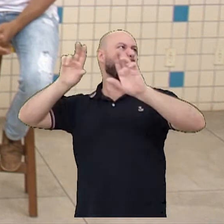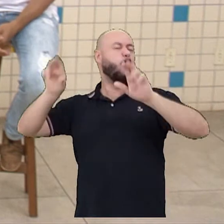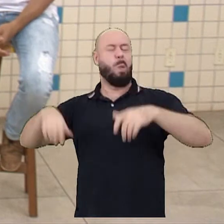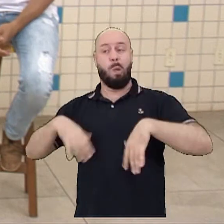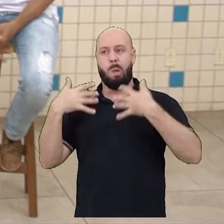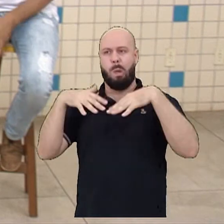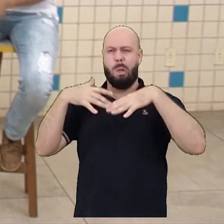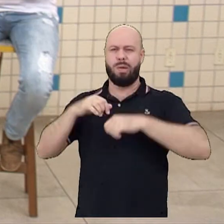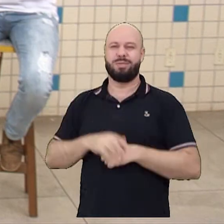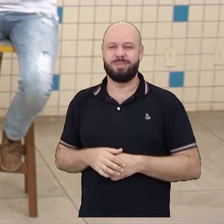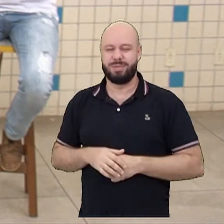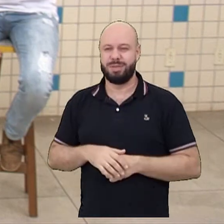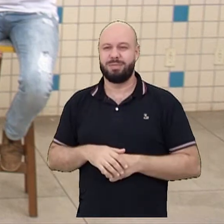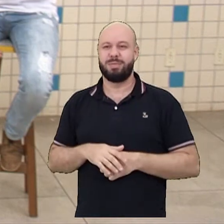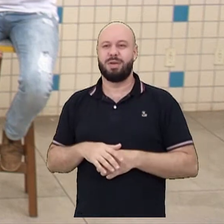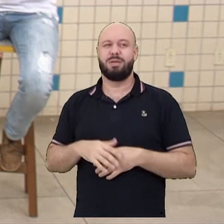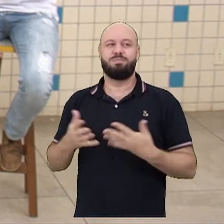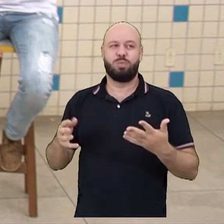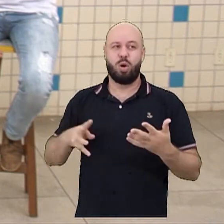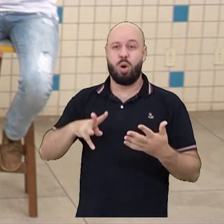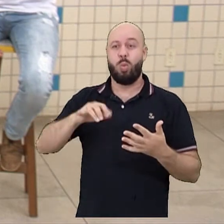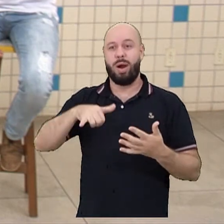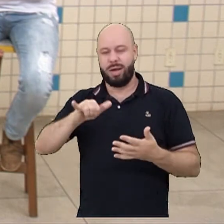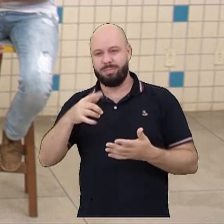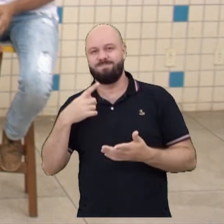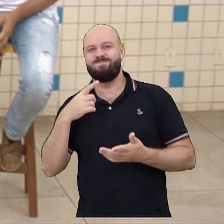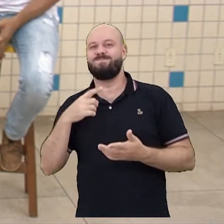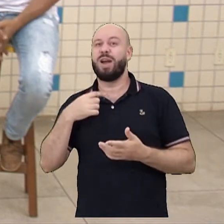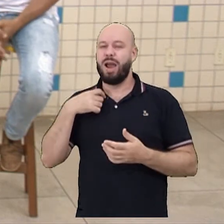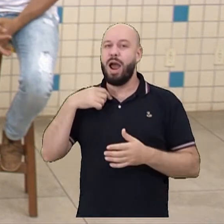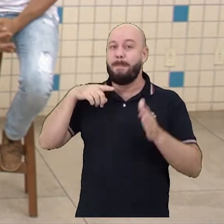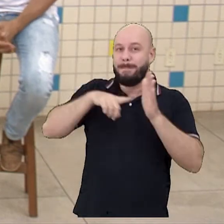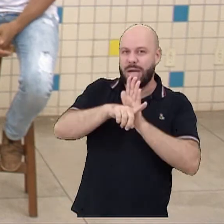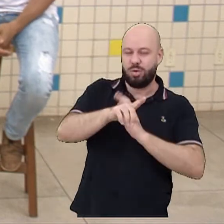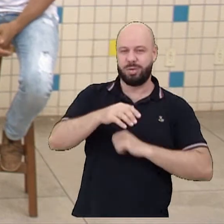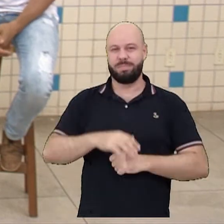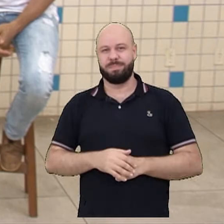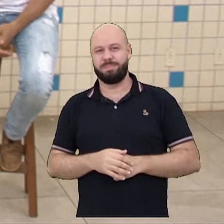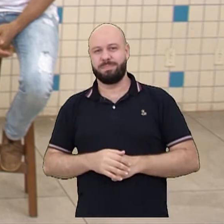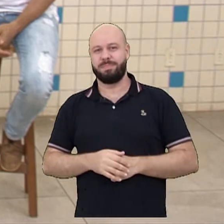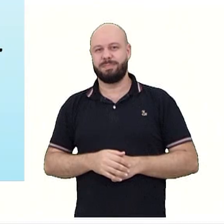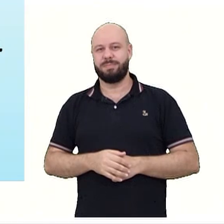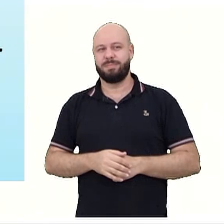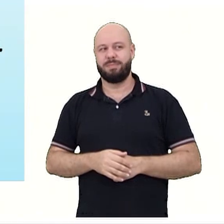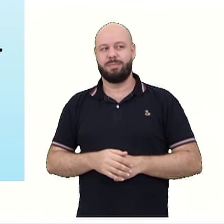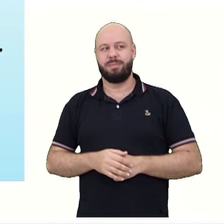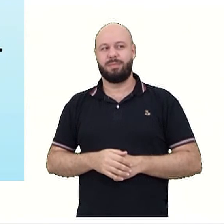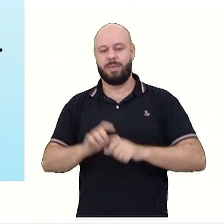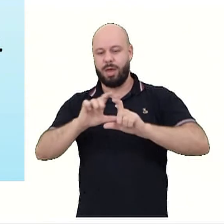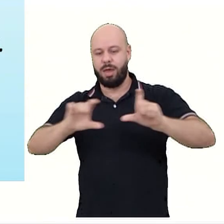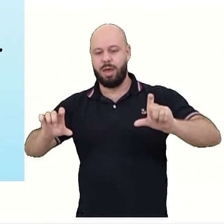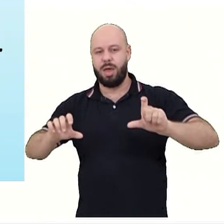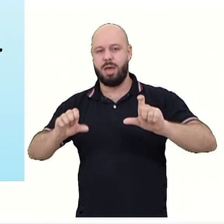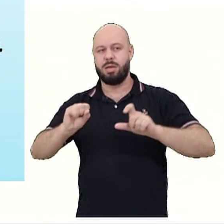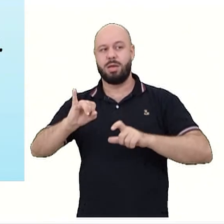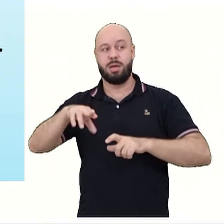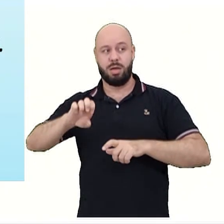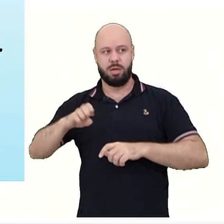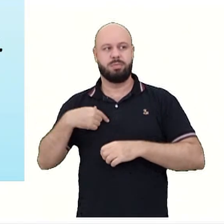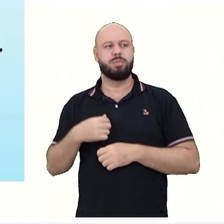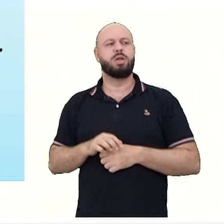verdade. Então seria o why, né? Why, Pra exatamente. perguntar. Da pergunta seria why. E o terceiro